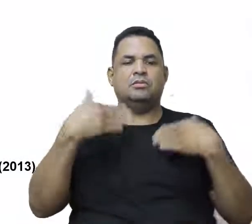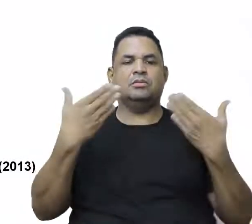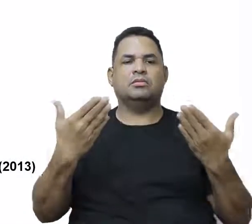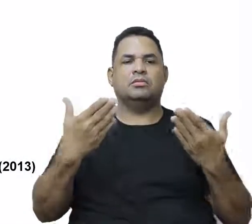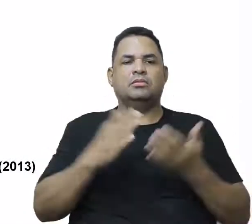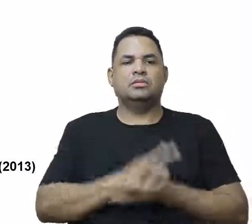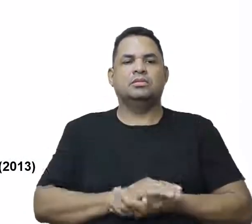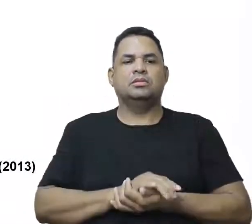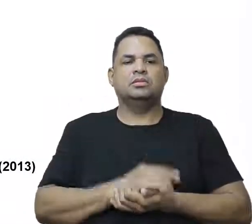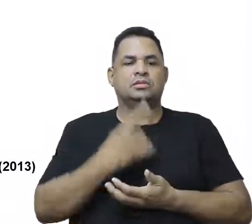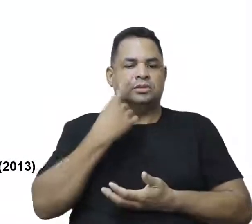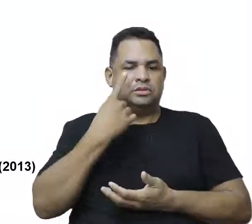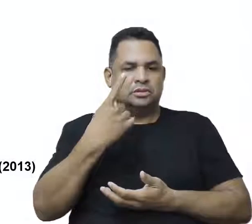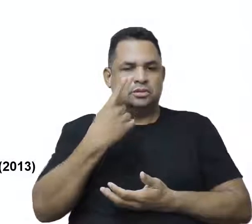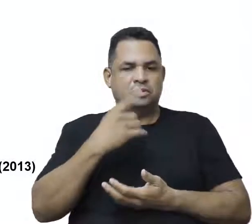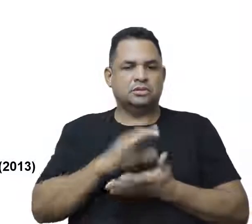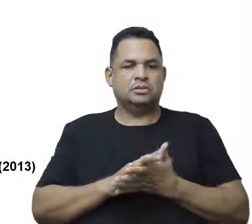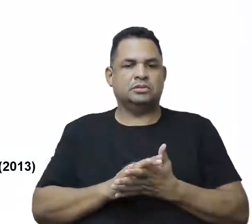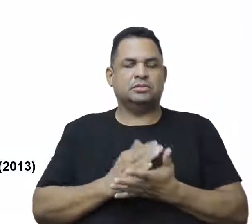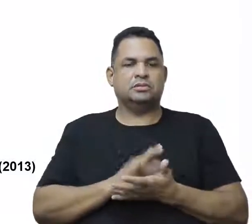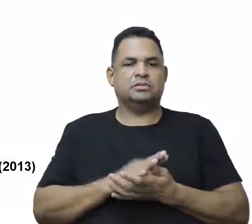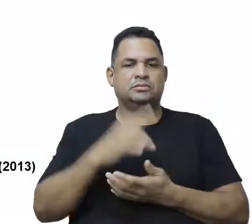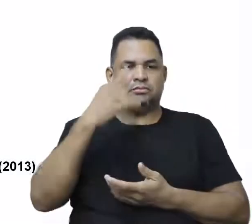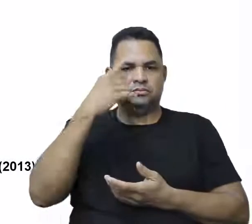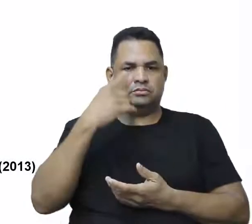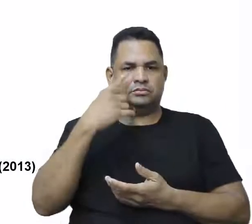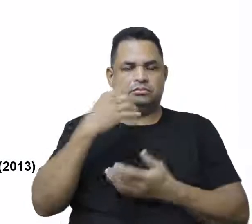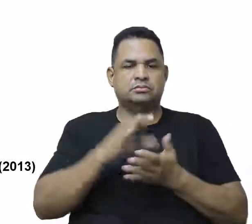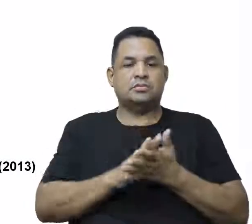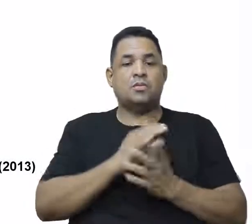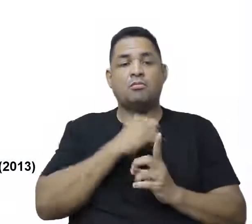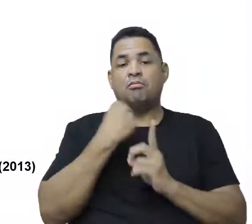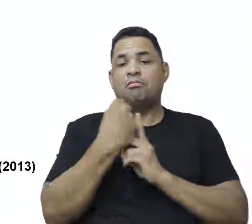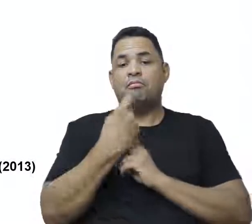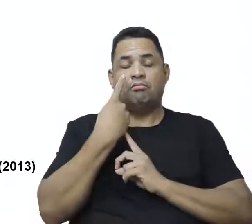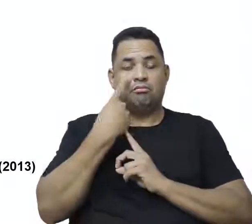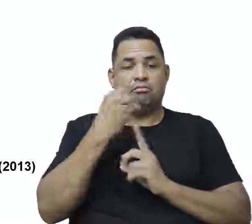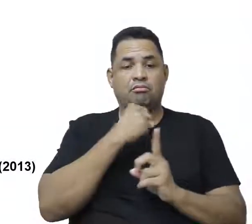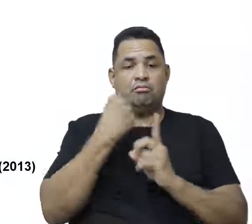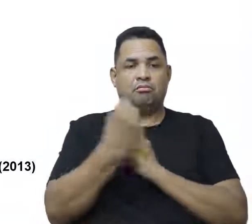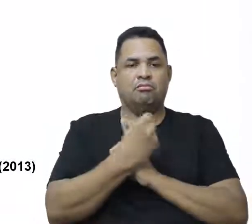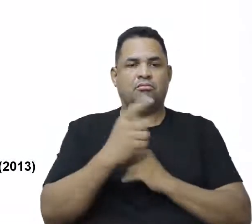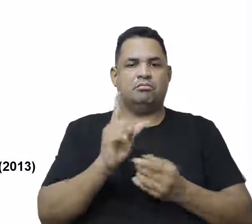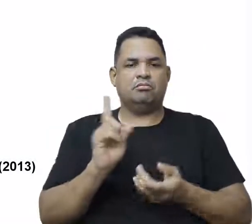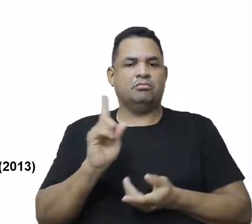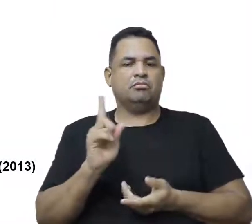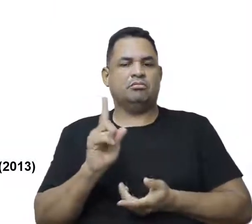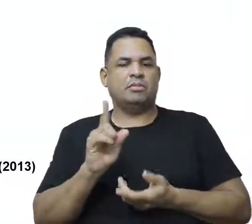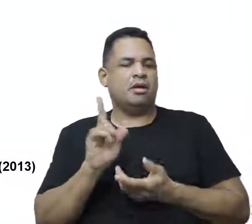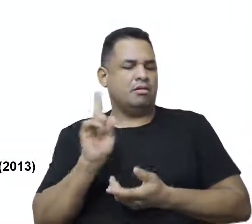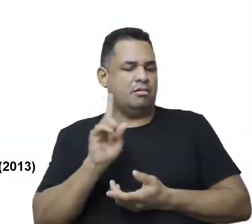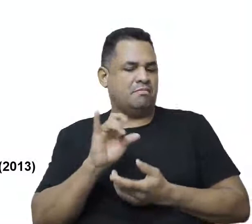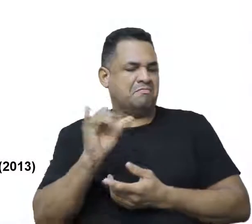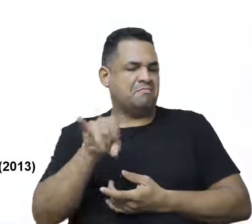nível dos olhos, entre olhos e boca, é um olhar social. Então, não é um olhar que está querendo te